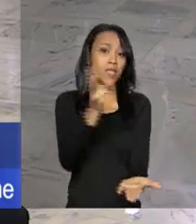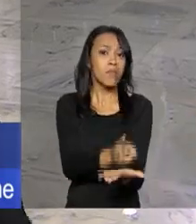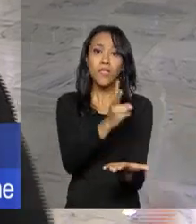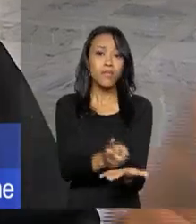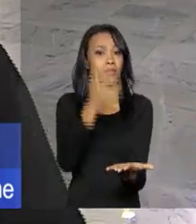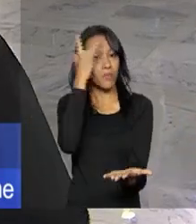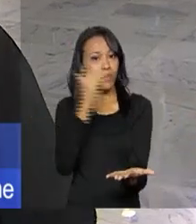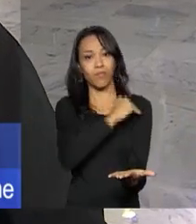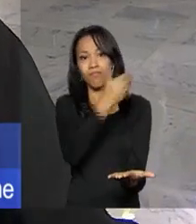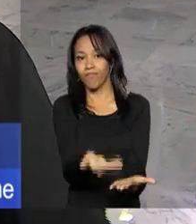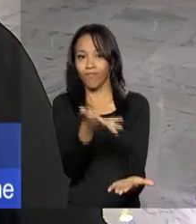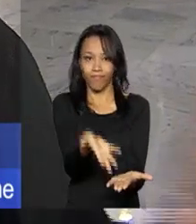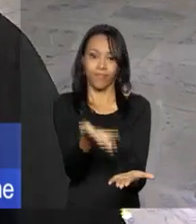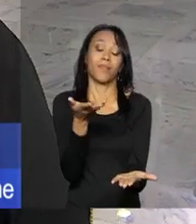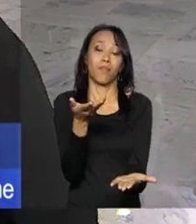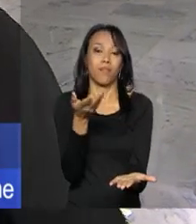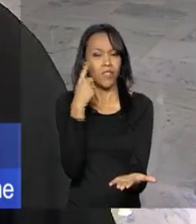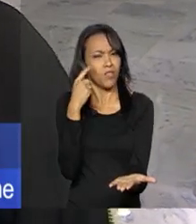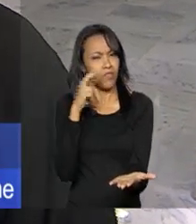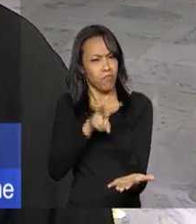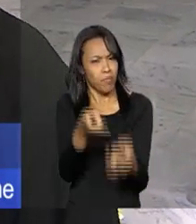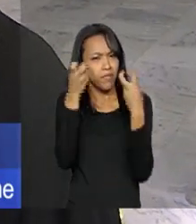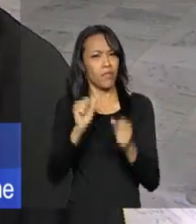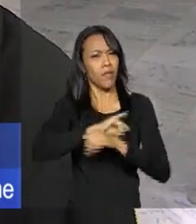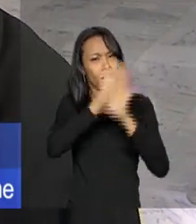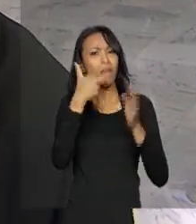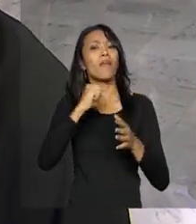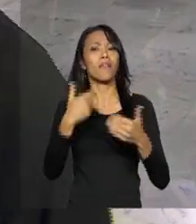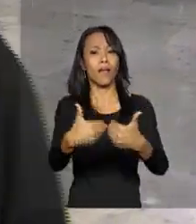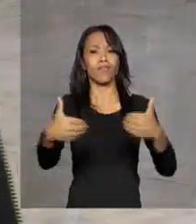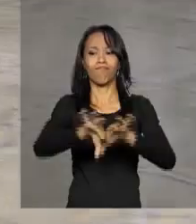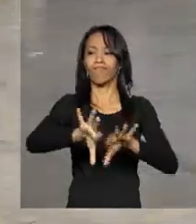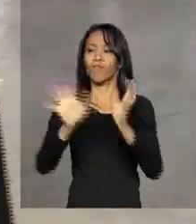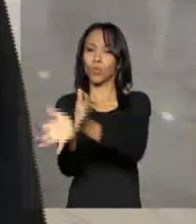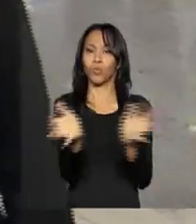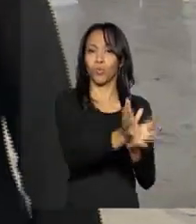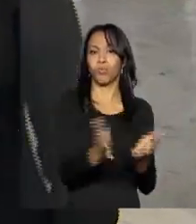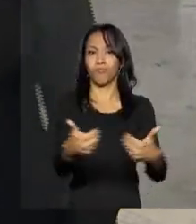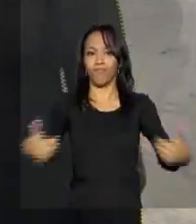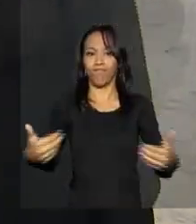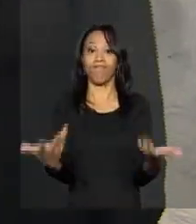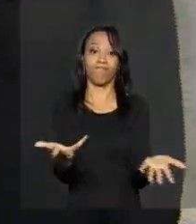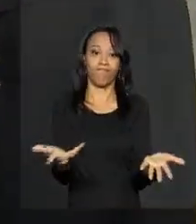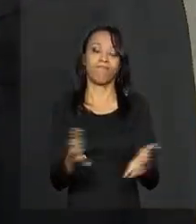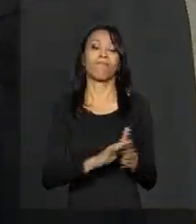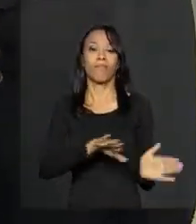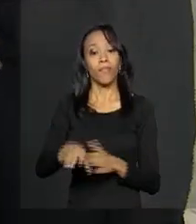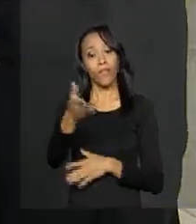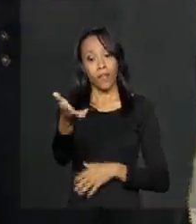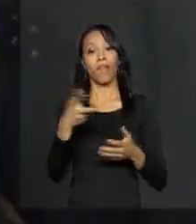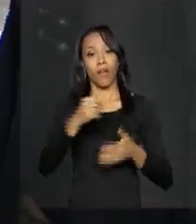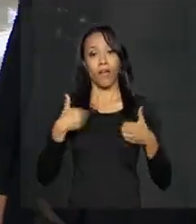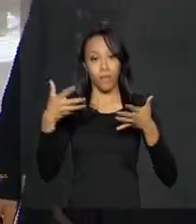pessoas Então acho que no Brasil a gente dá para ver claramente Hoje quem tem lado muito obrigada por sua entrevista Ministro a ministra que vai participar